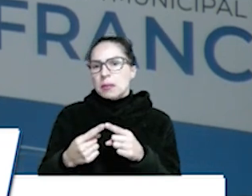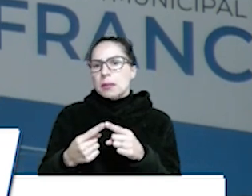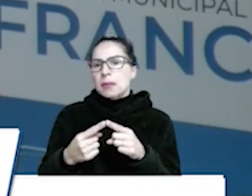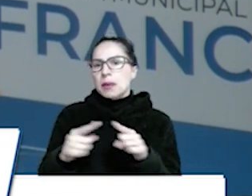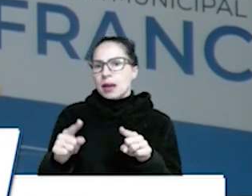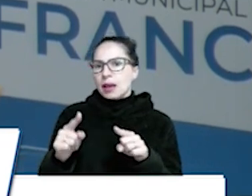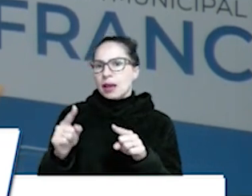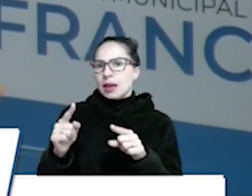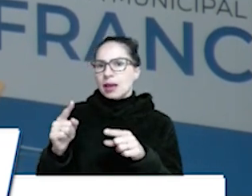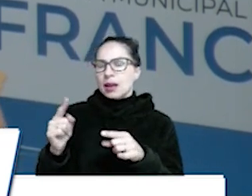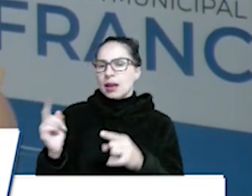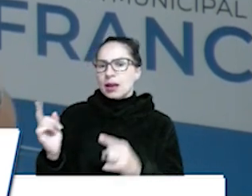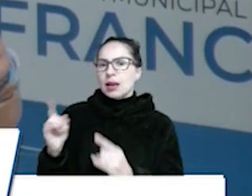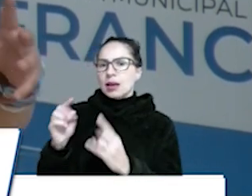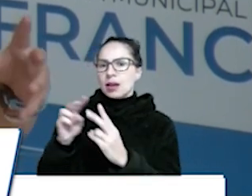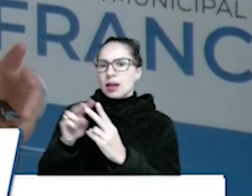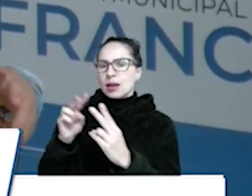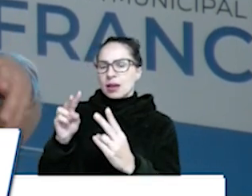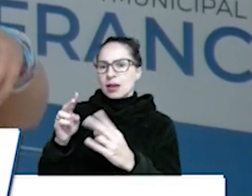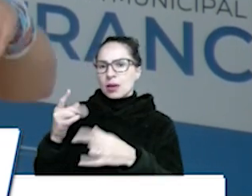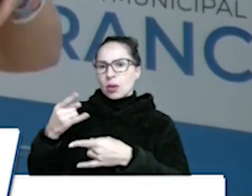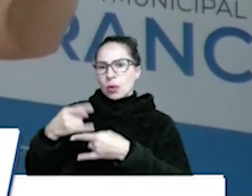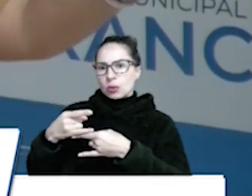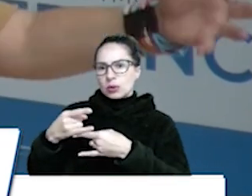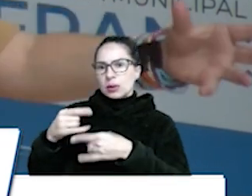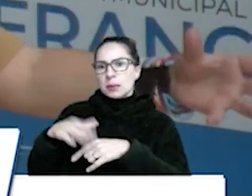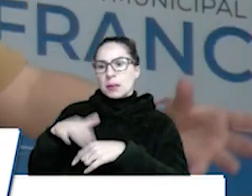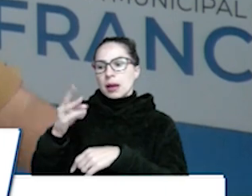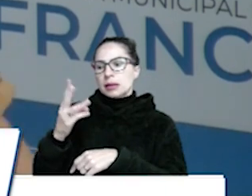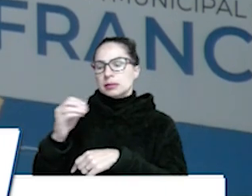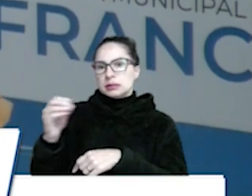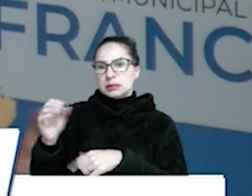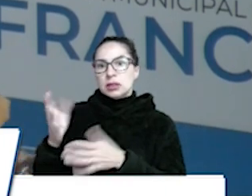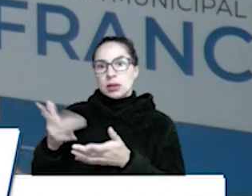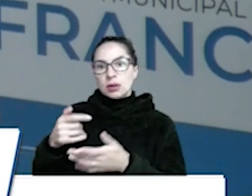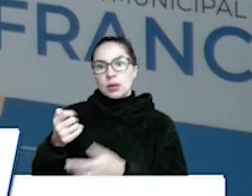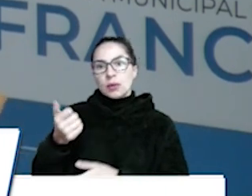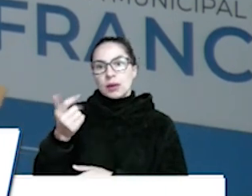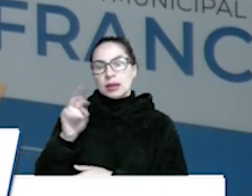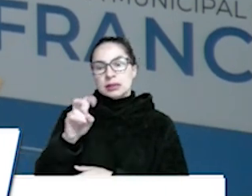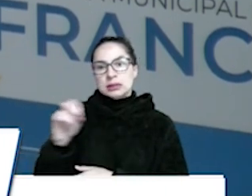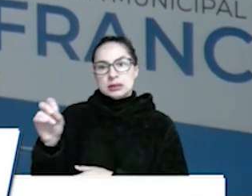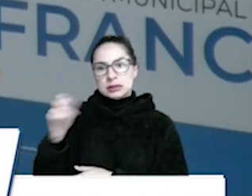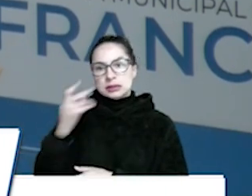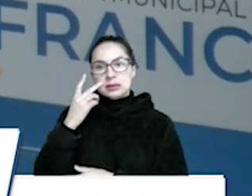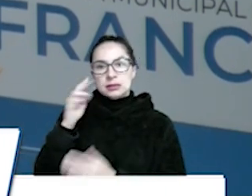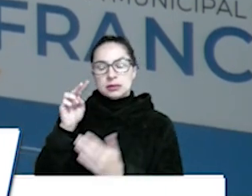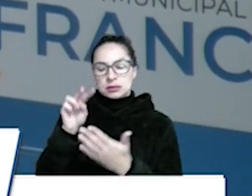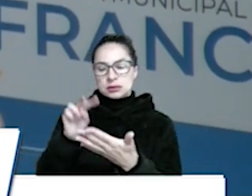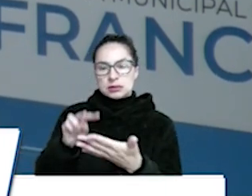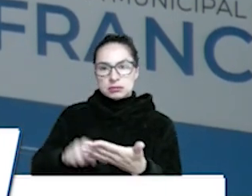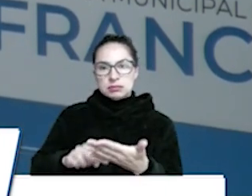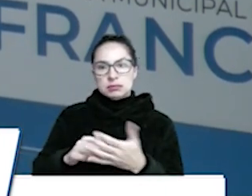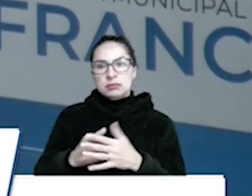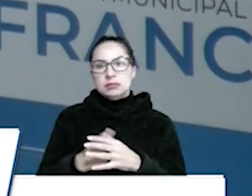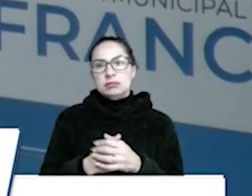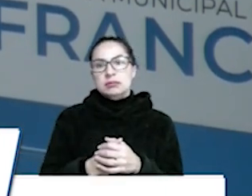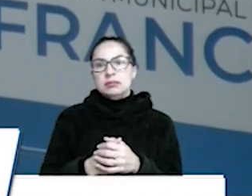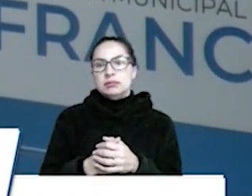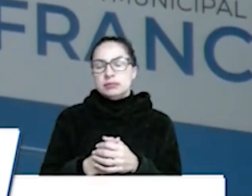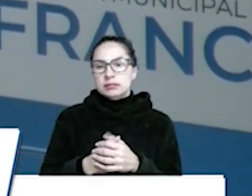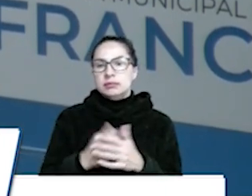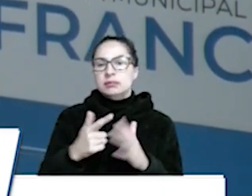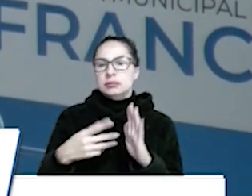online, né, acompanharam mais de 300, já estamos em quase 500 visualizações. Nesse formulário